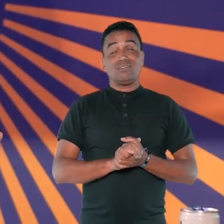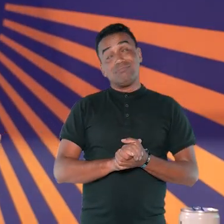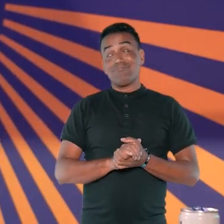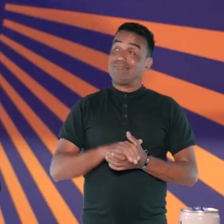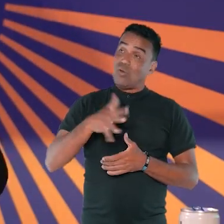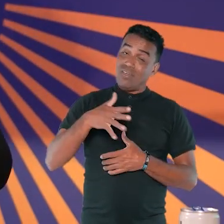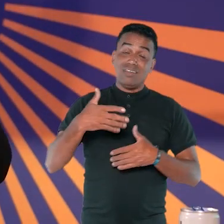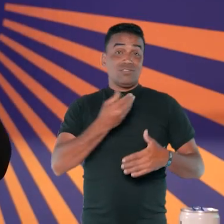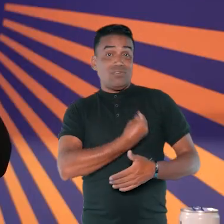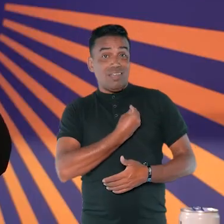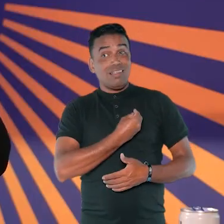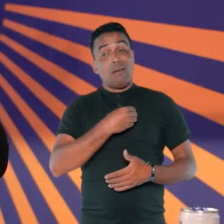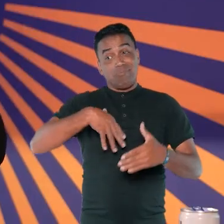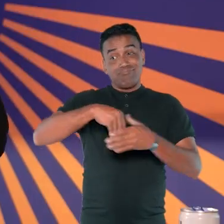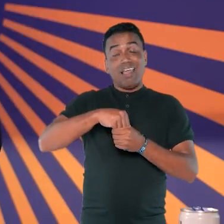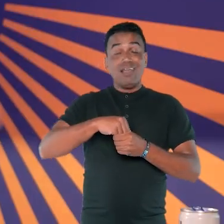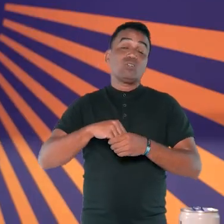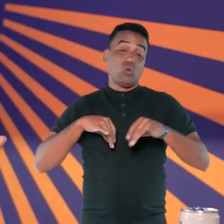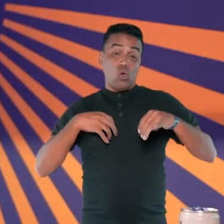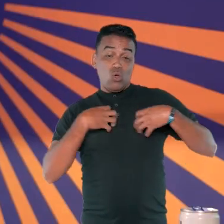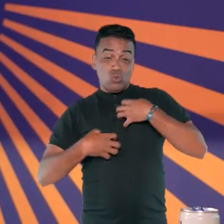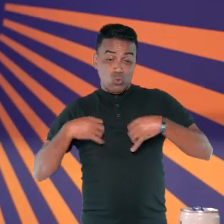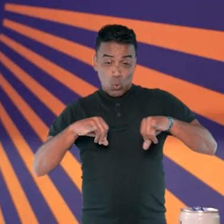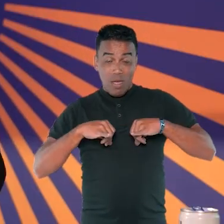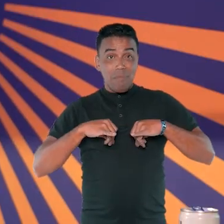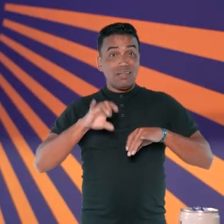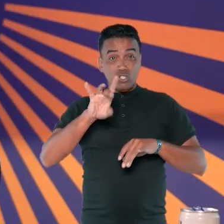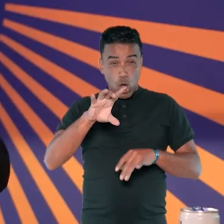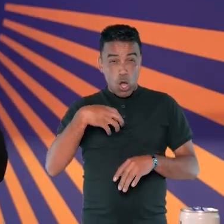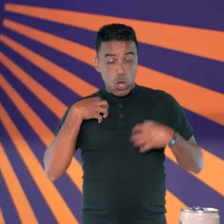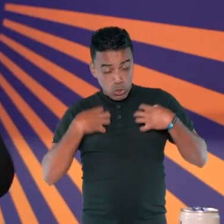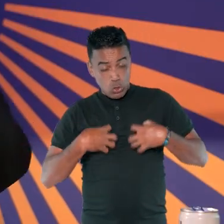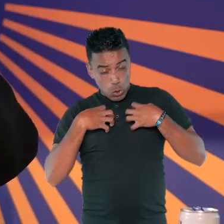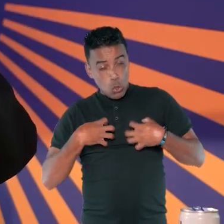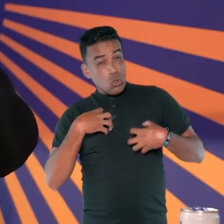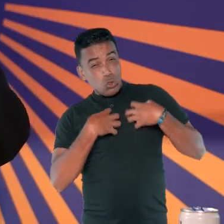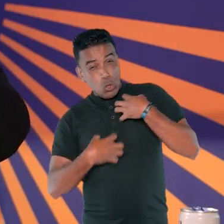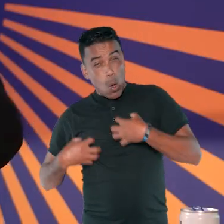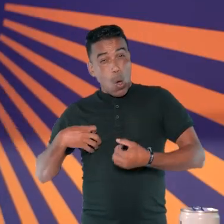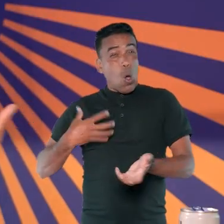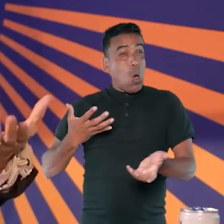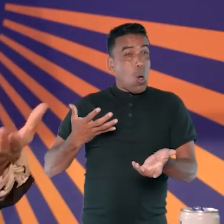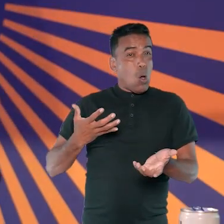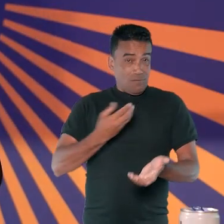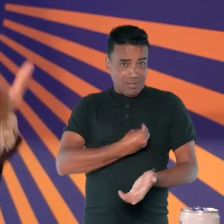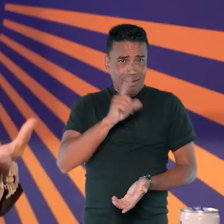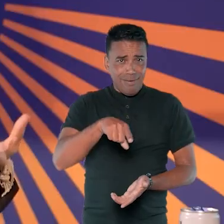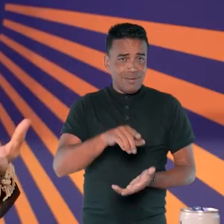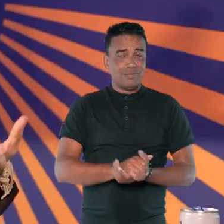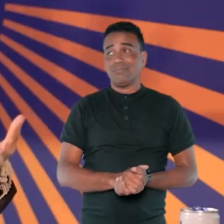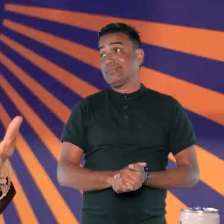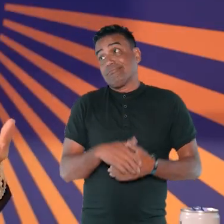vida. Mas não é só de dor que a vida é, porque senão seria não uma grande e